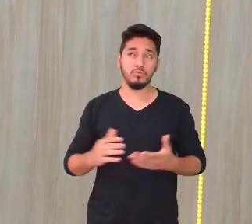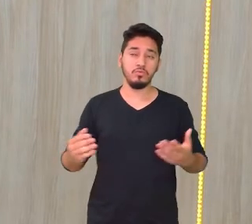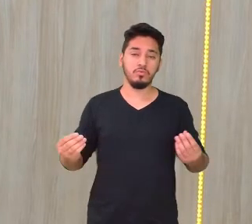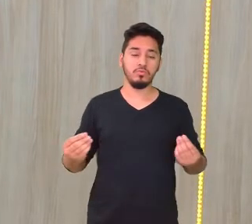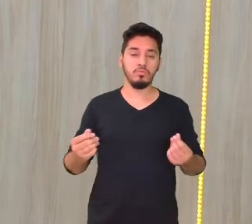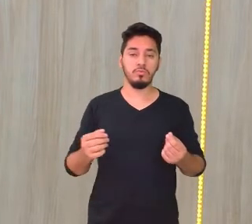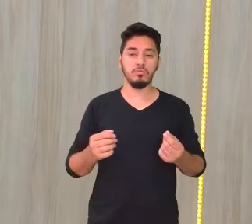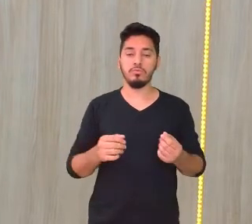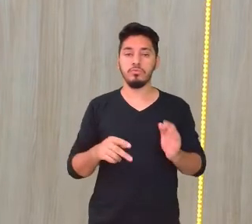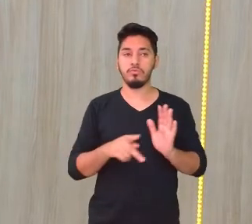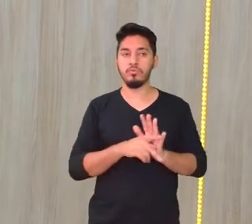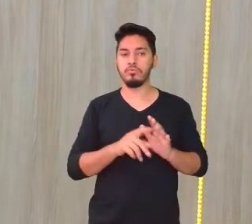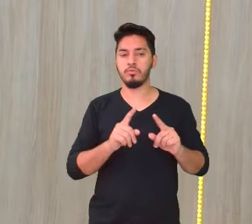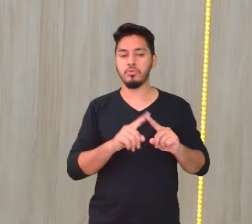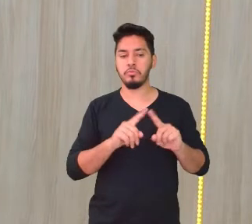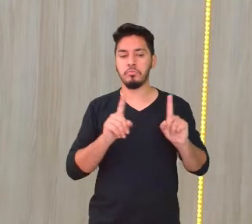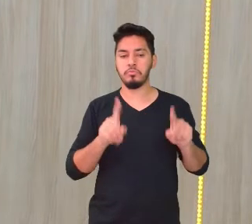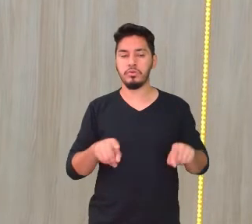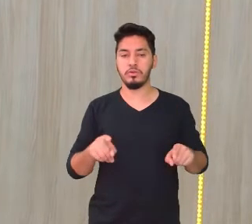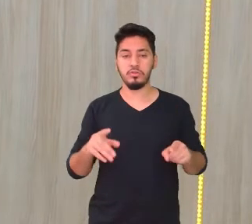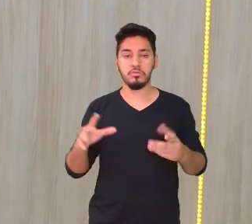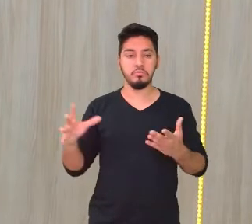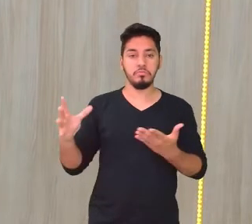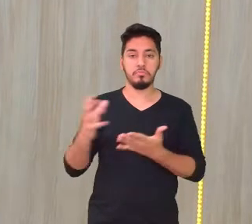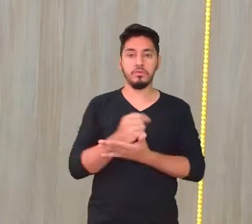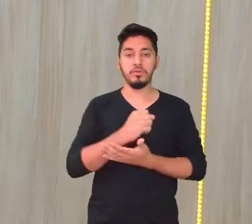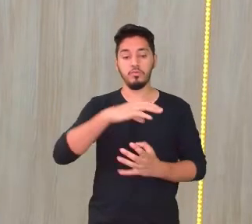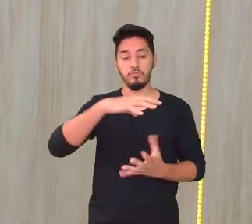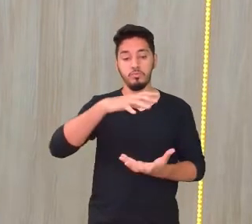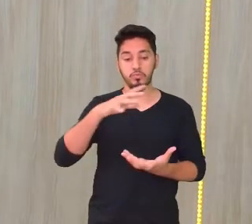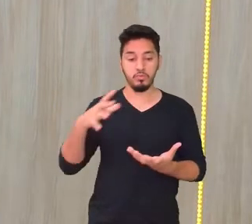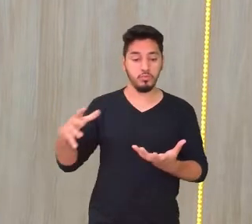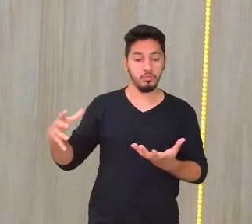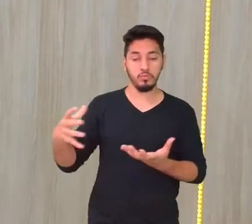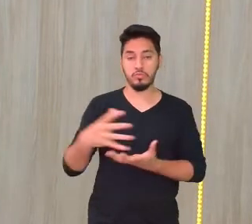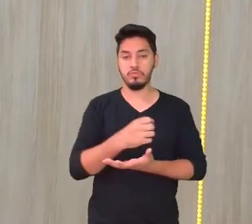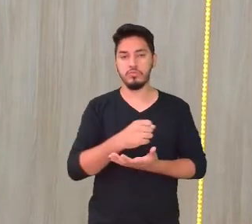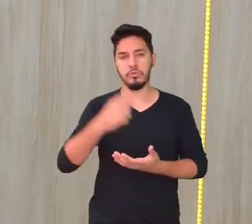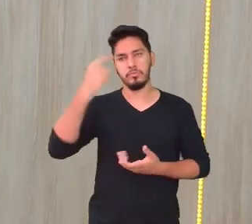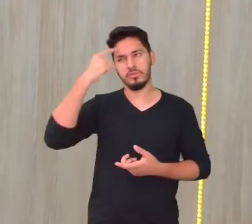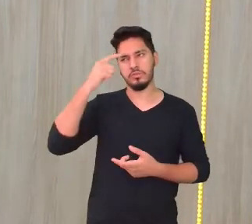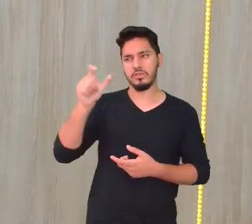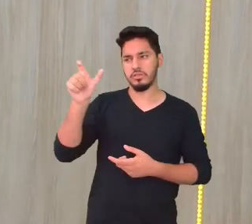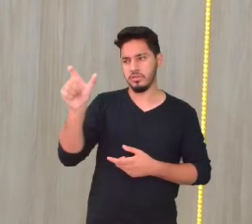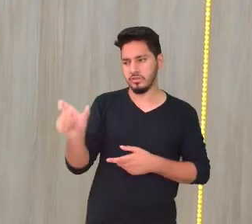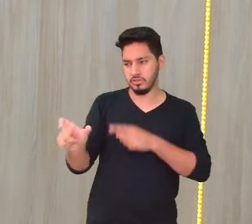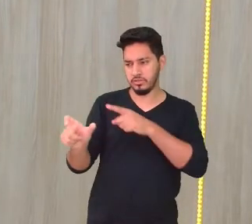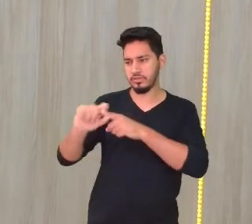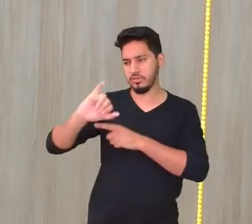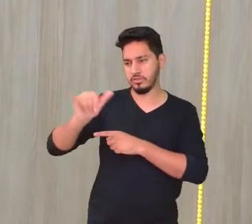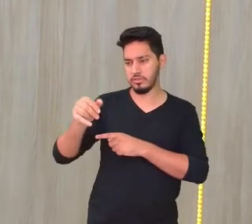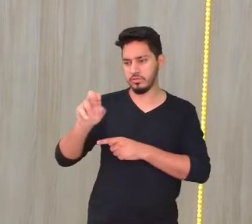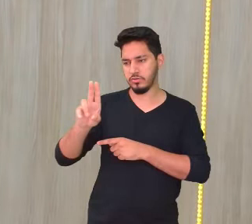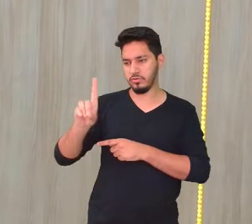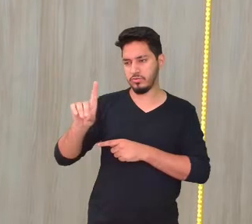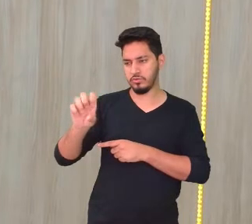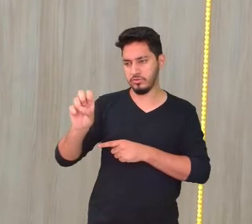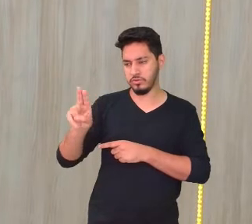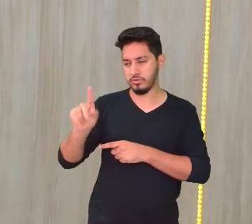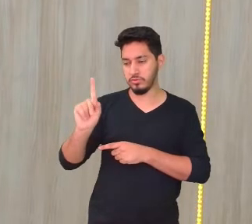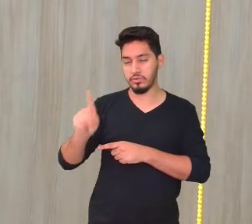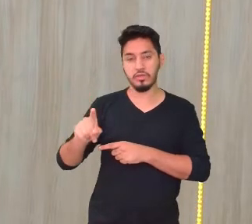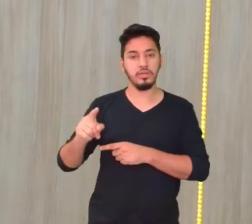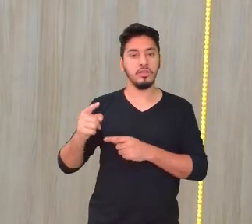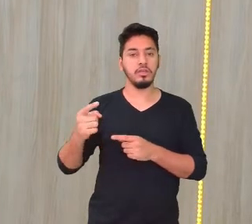num plano de dominação mundial, e eles associavam os judeus aos inimigos da Alemanha, né,